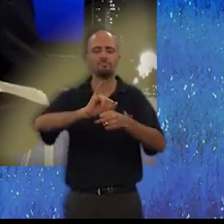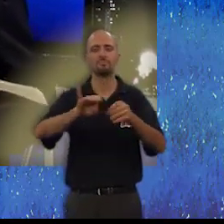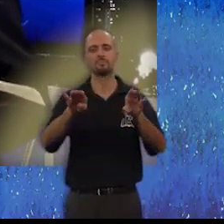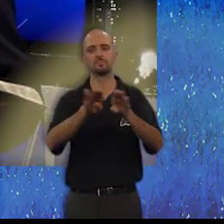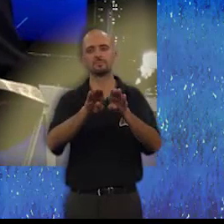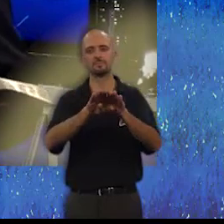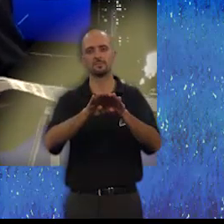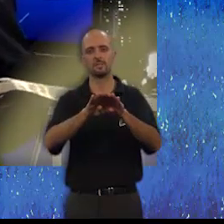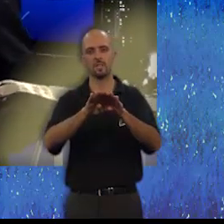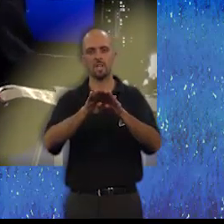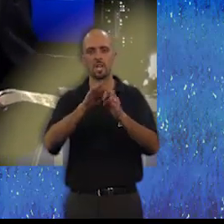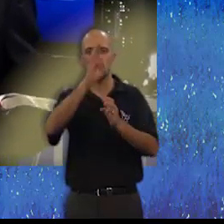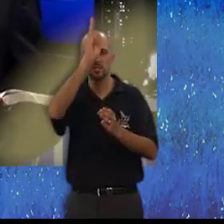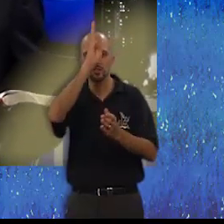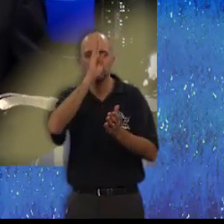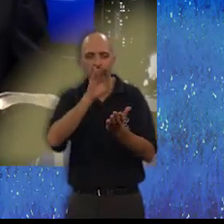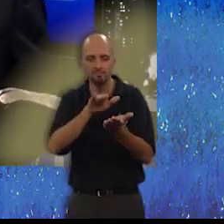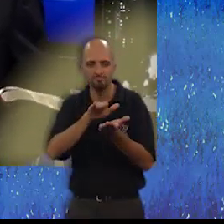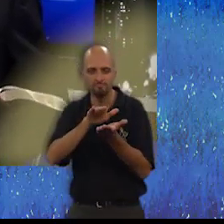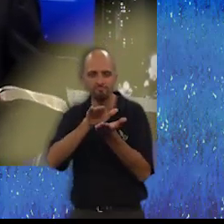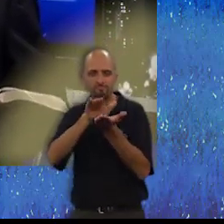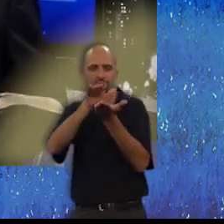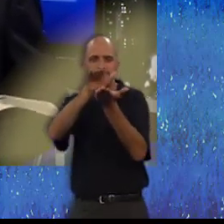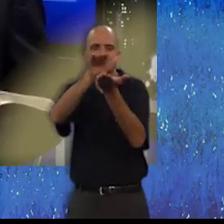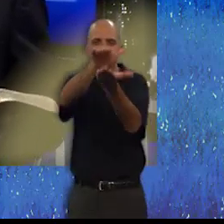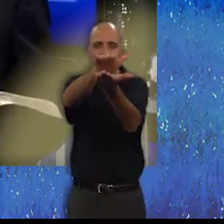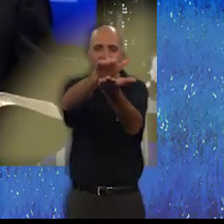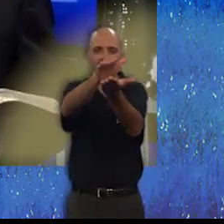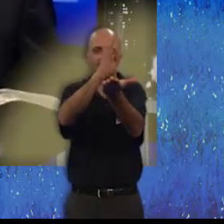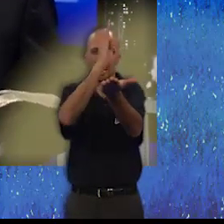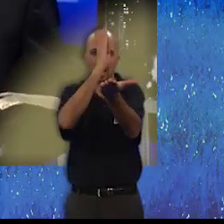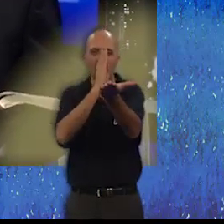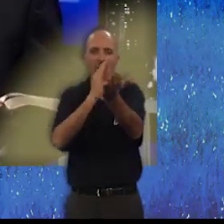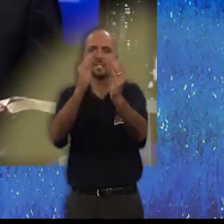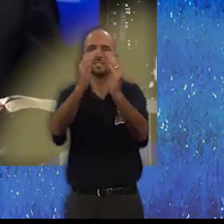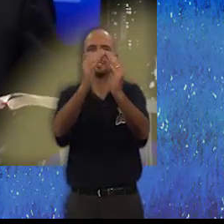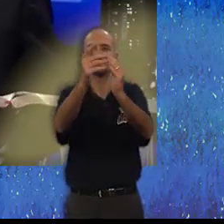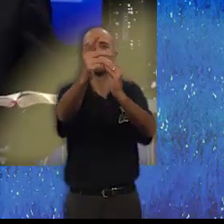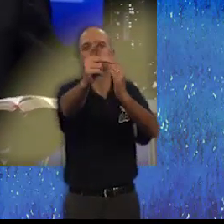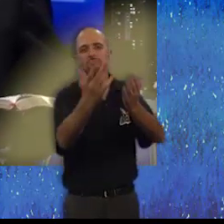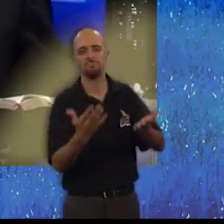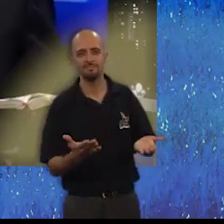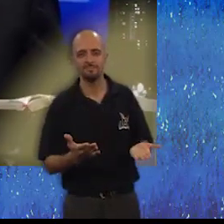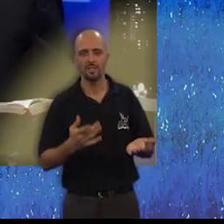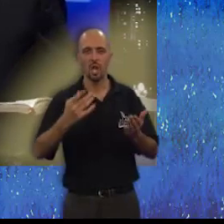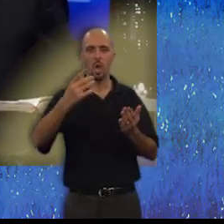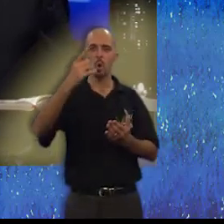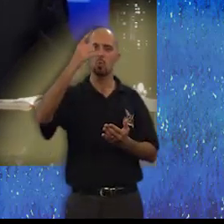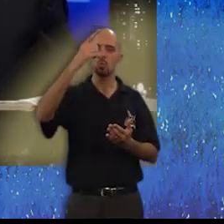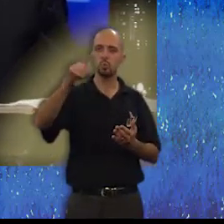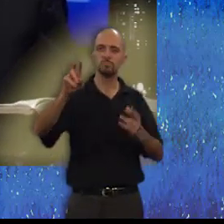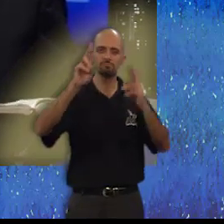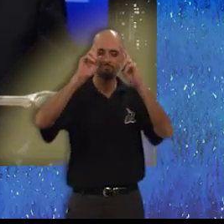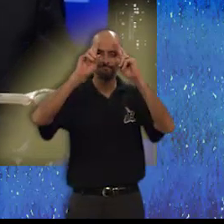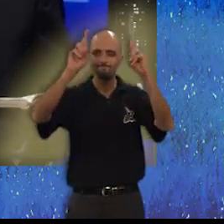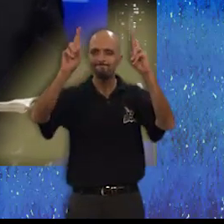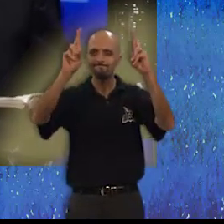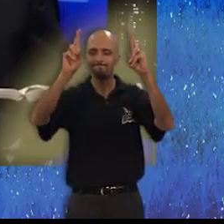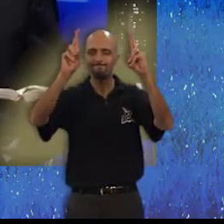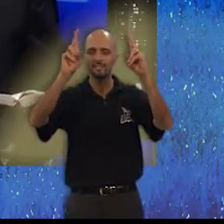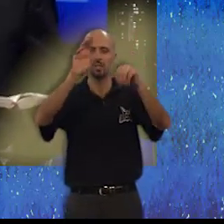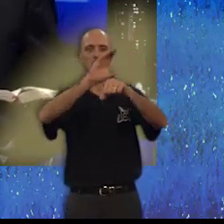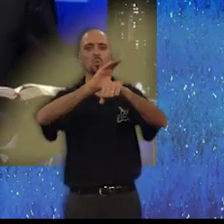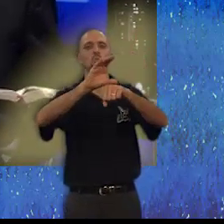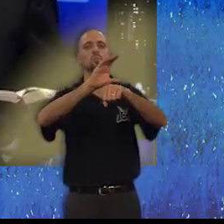blog, e nós enviaremos para você esse curso bíblico inteiramente grátis. A Última Esperança é o título